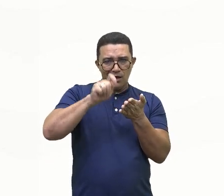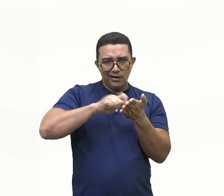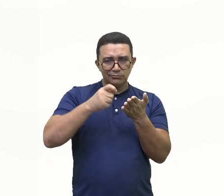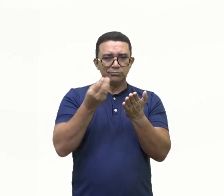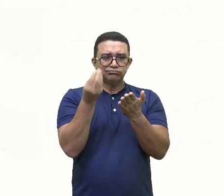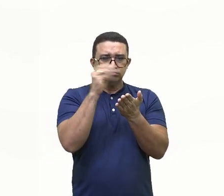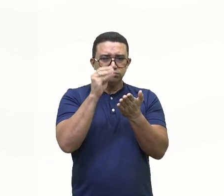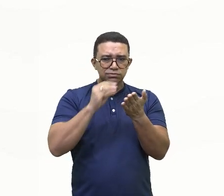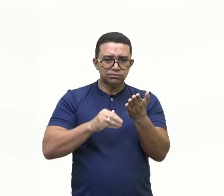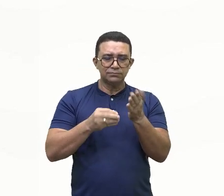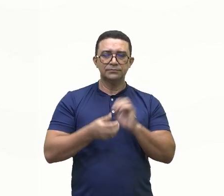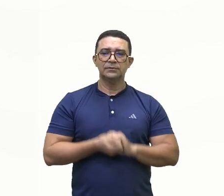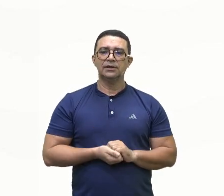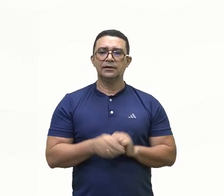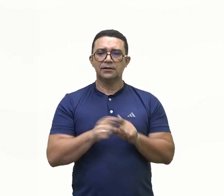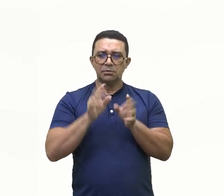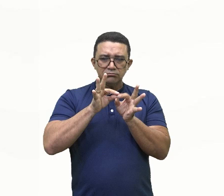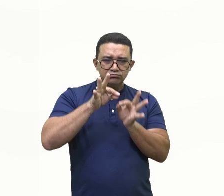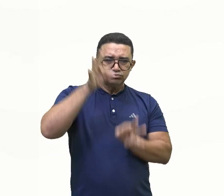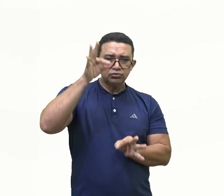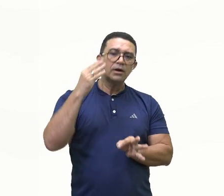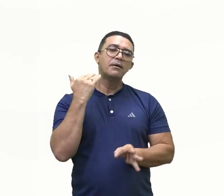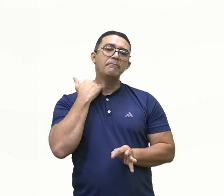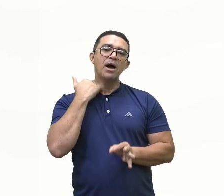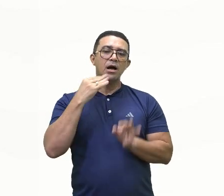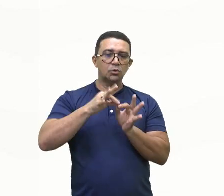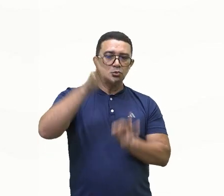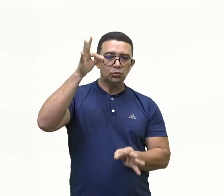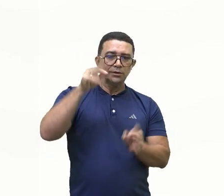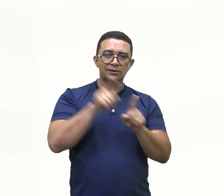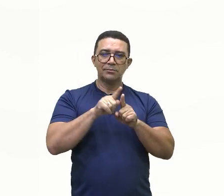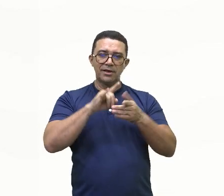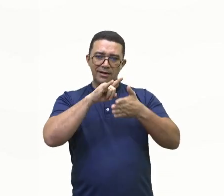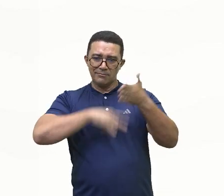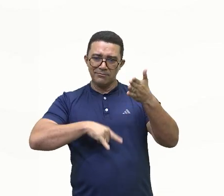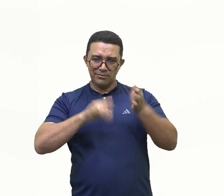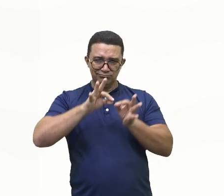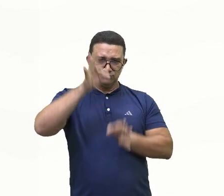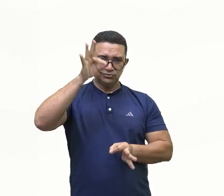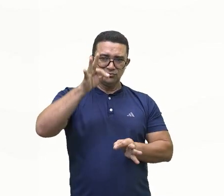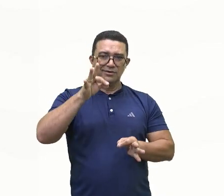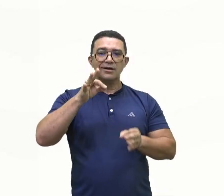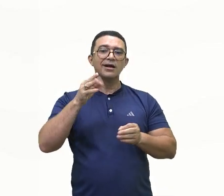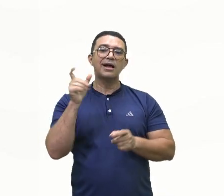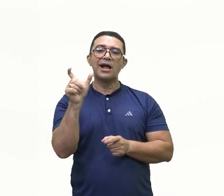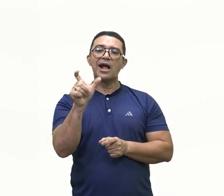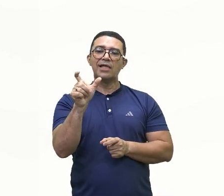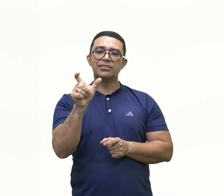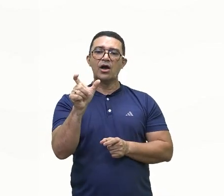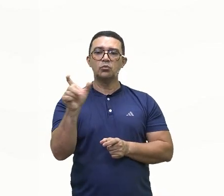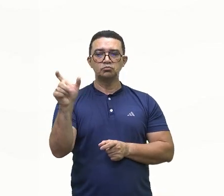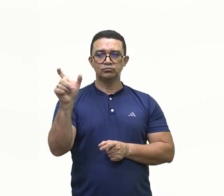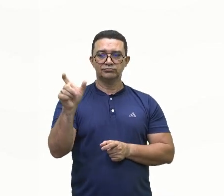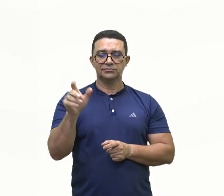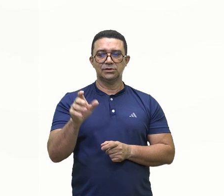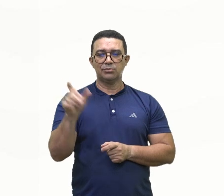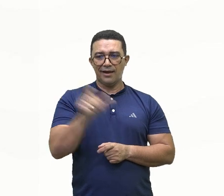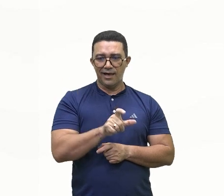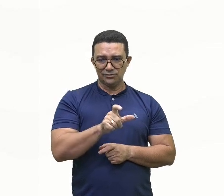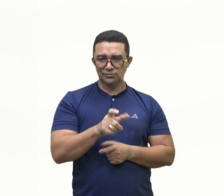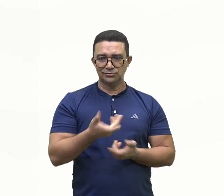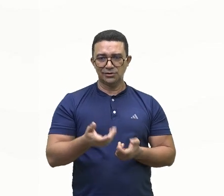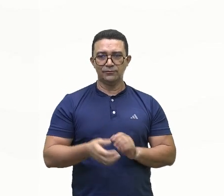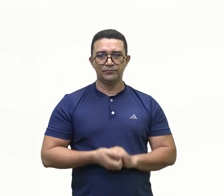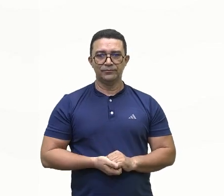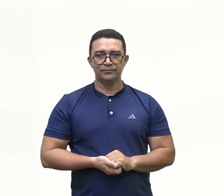Confira os extratos bancários e as faturas do cartão de crédito. E o que você vai olhar lá